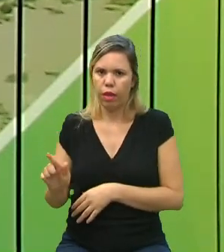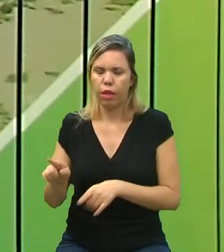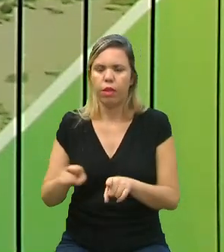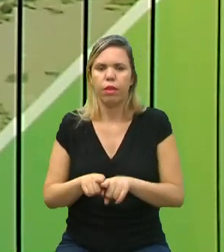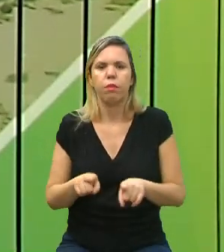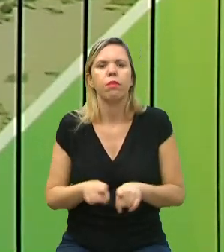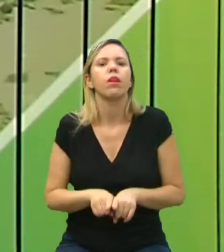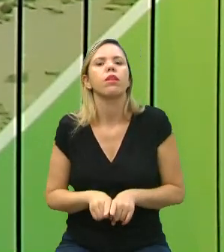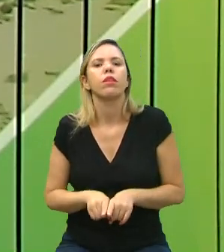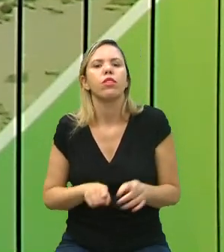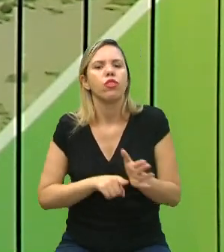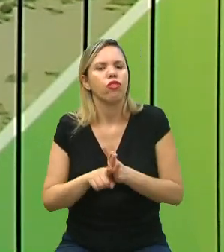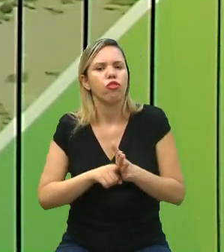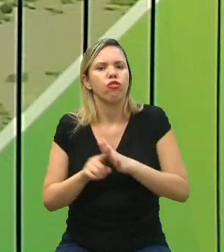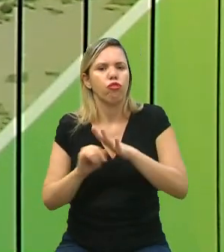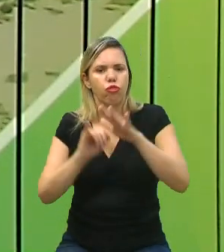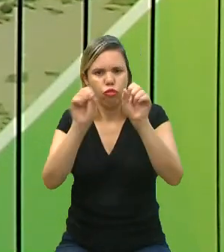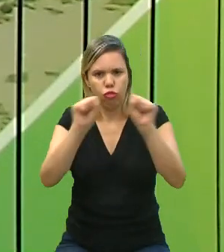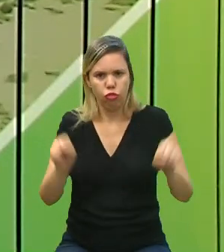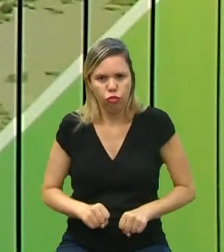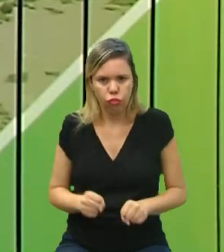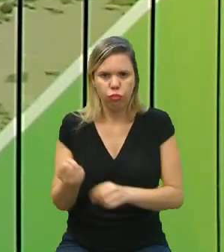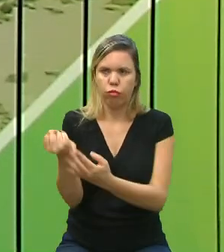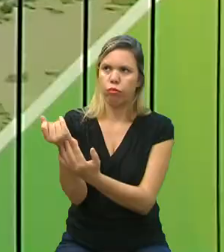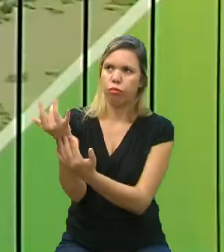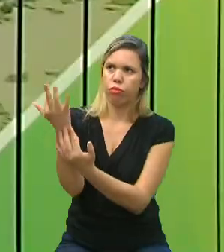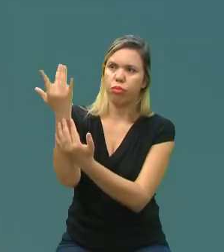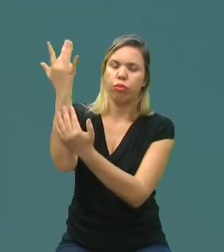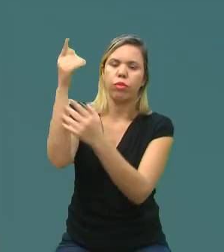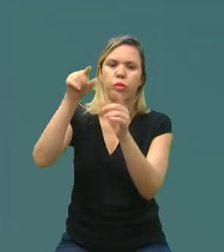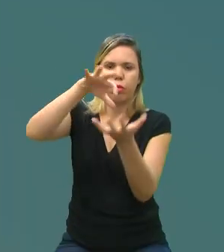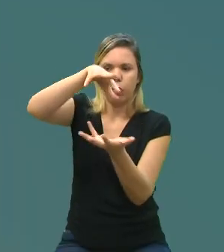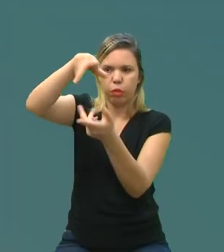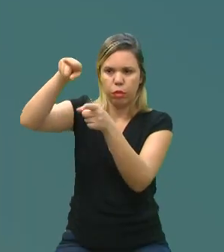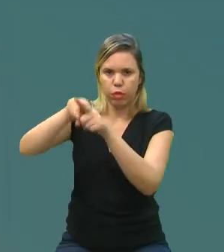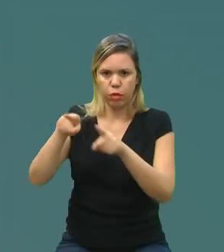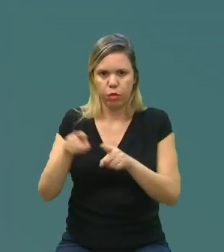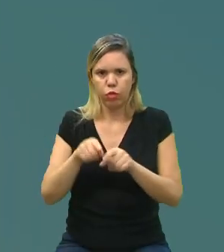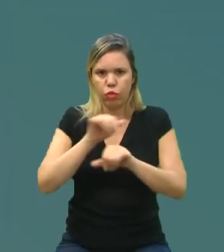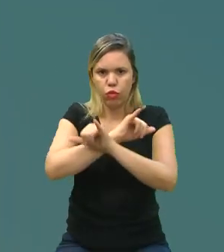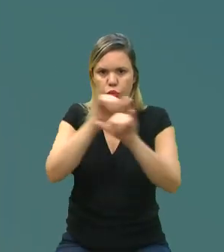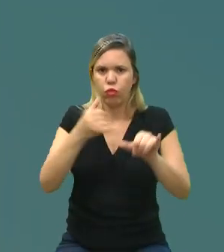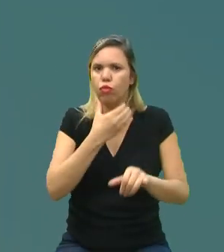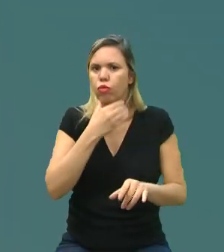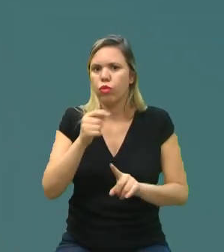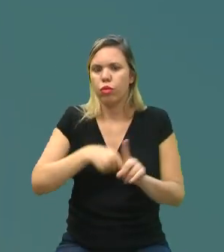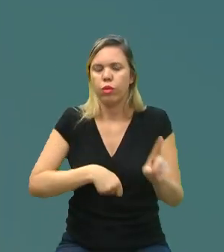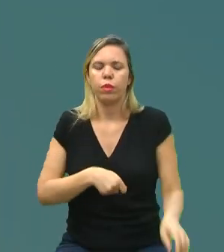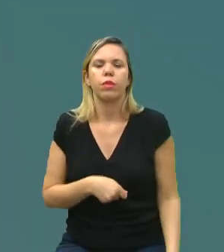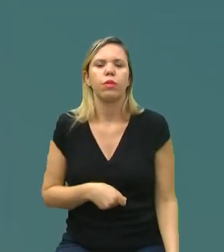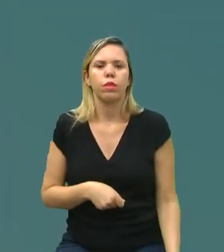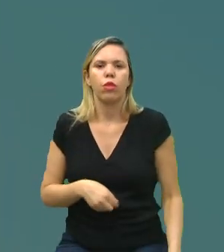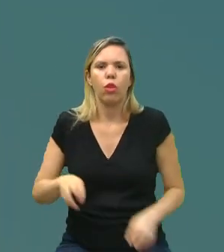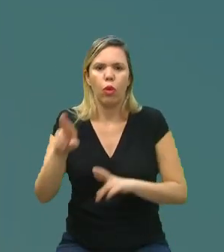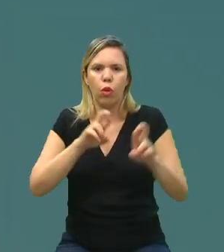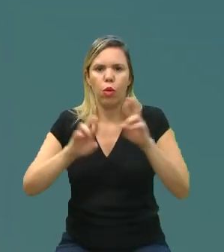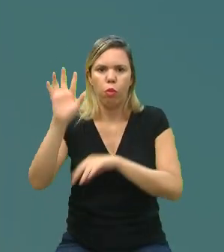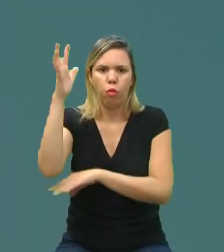foi divulgado em dezembro pelo Observatório do Clima. No ano passado, o país lançou na